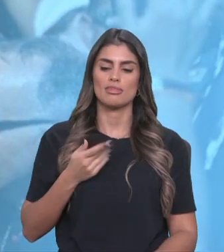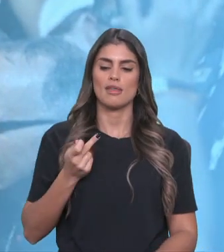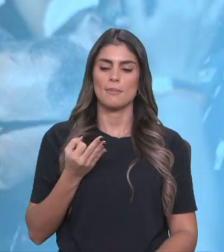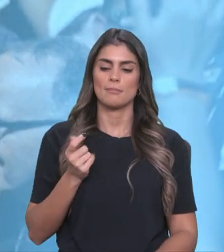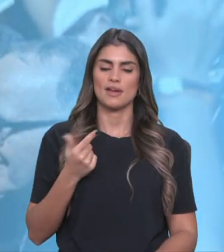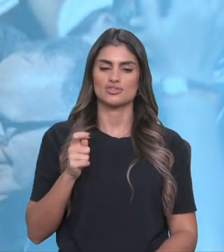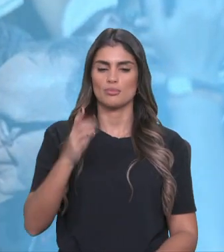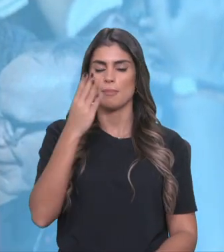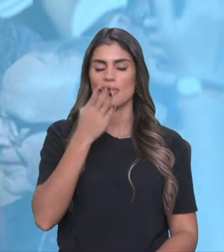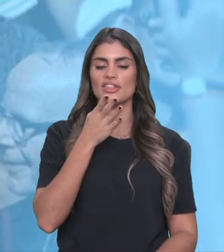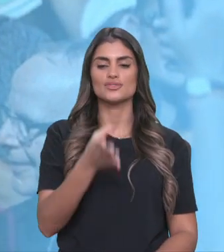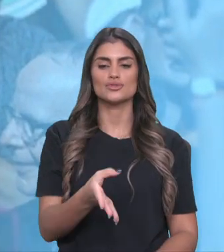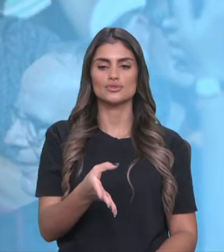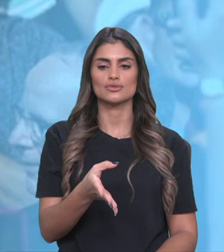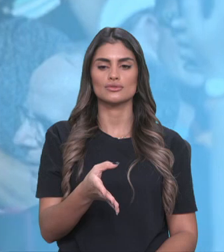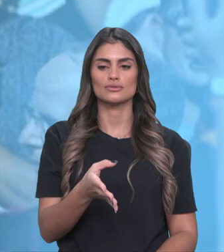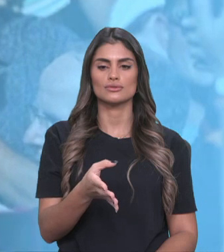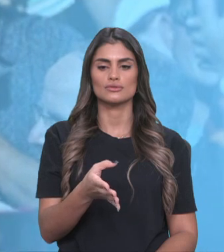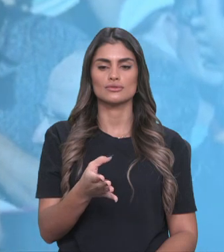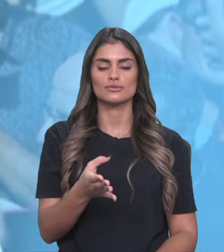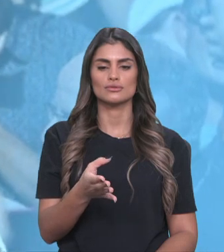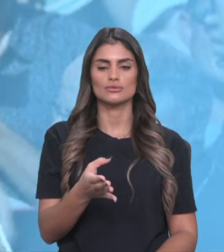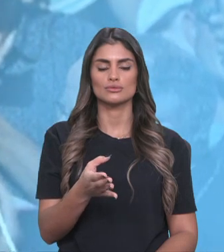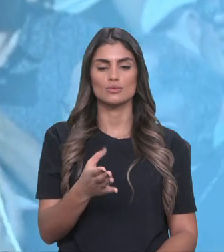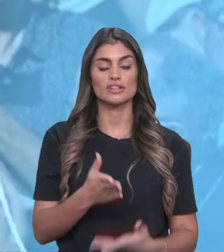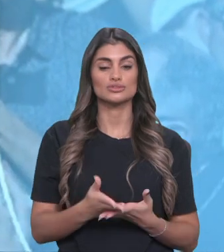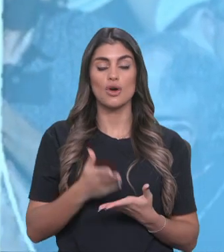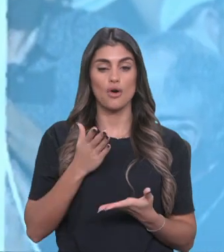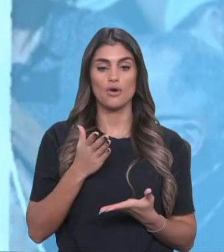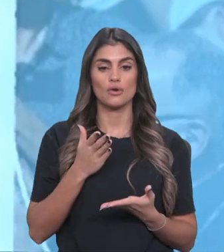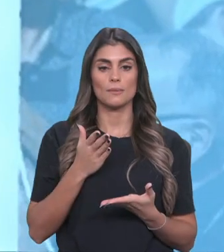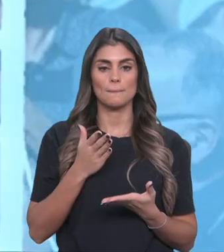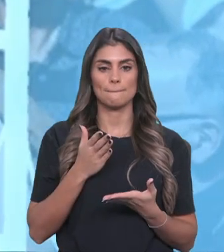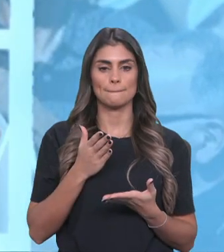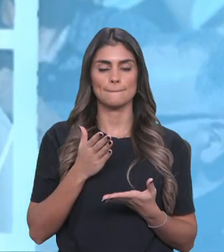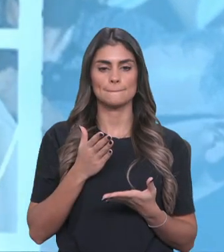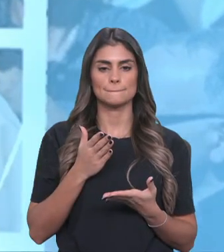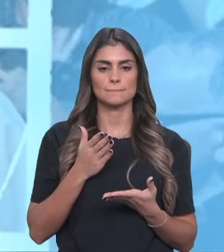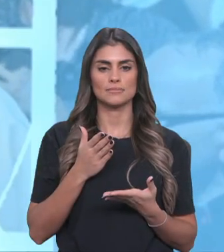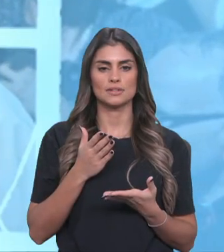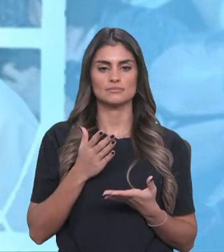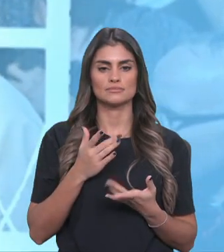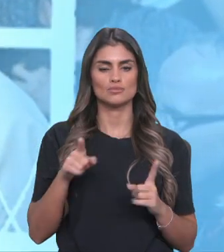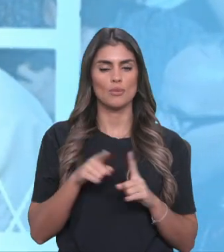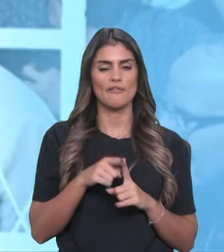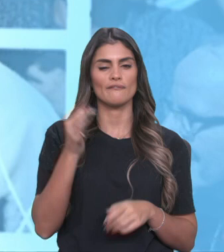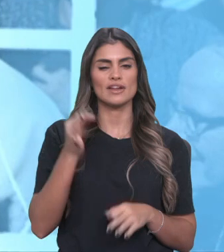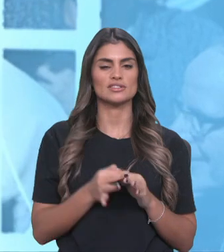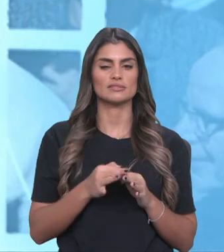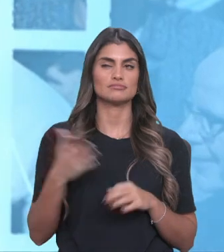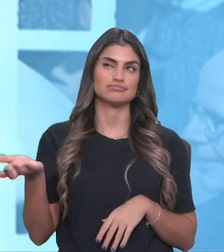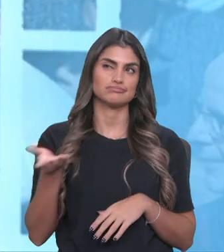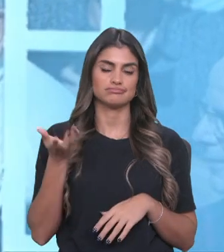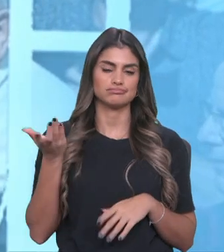quando o Papa diz que, mais do que estar, enfim, a alimentar um cerimonial muito, muito complicado